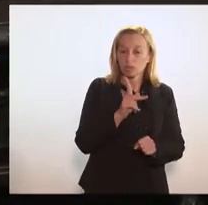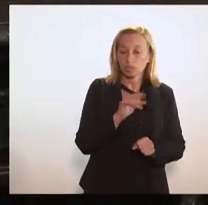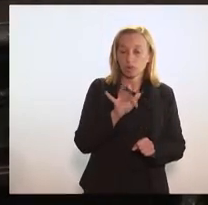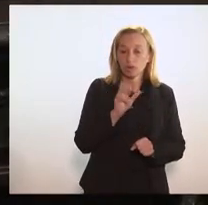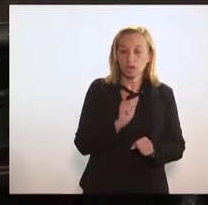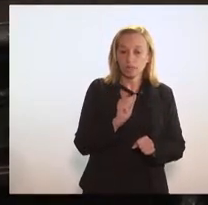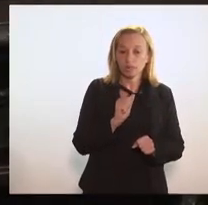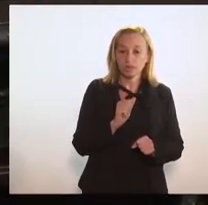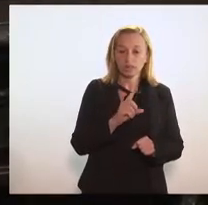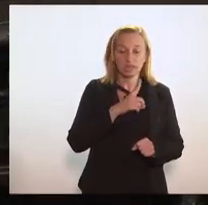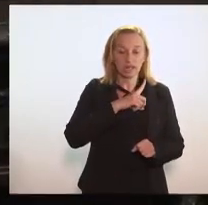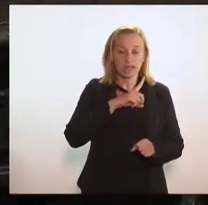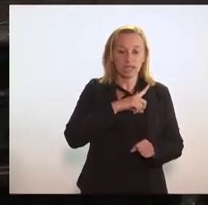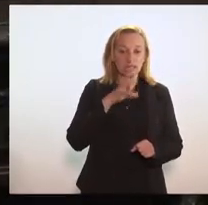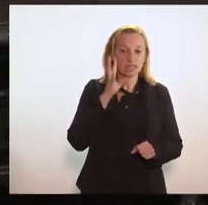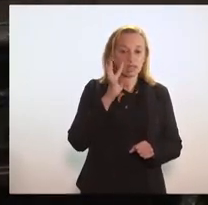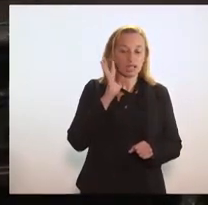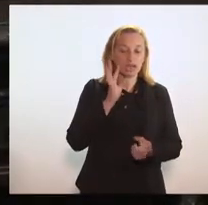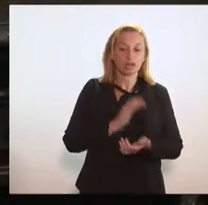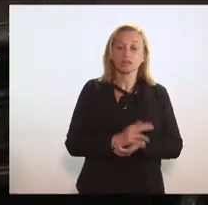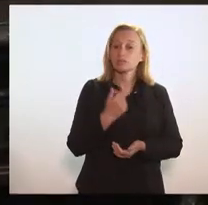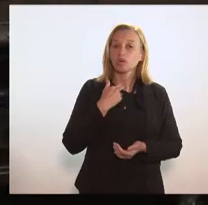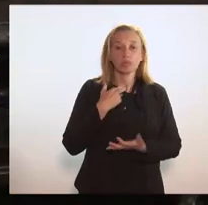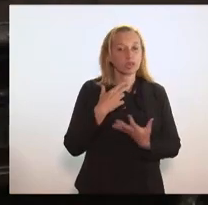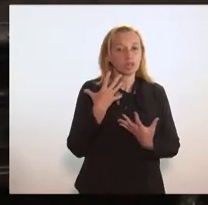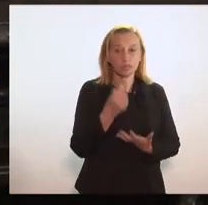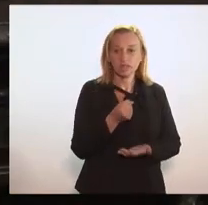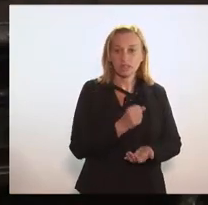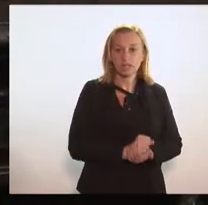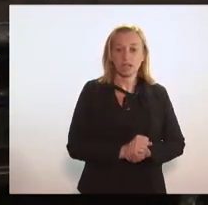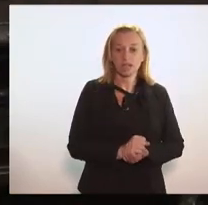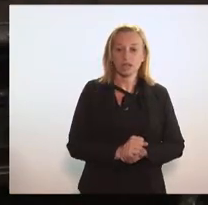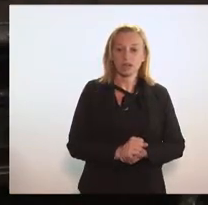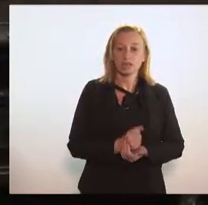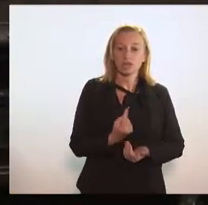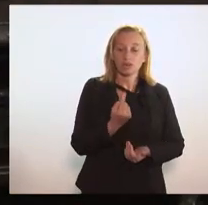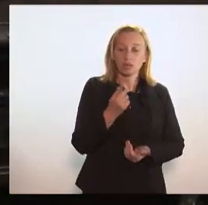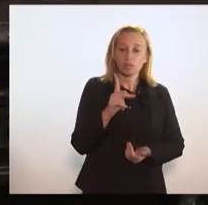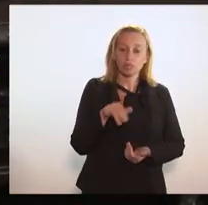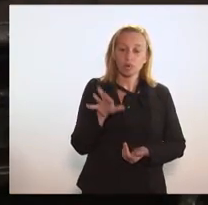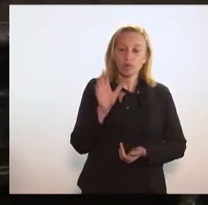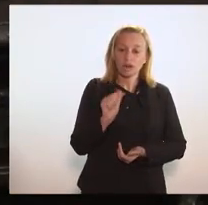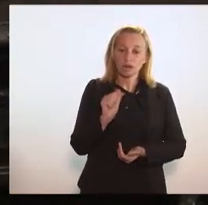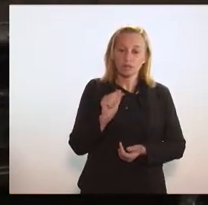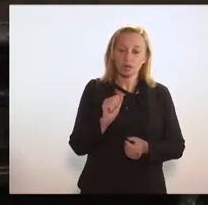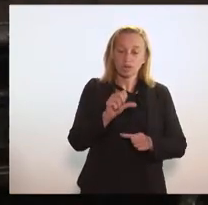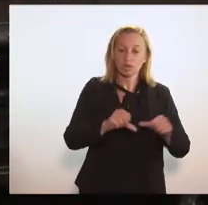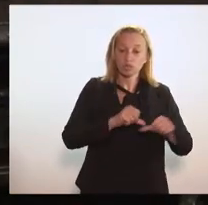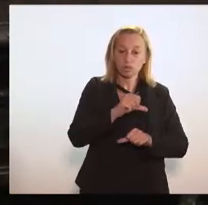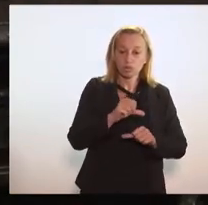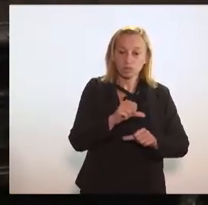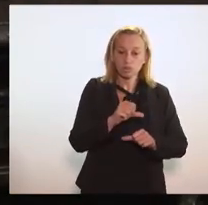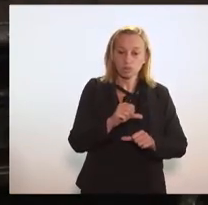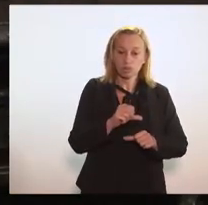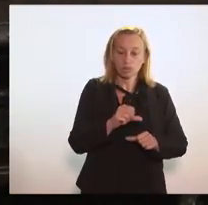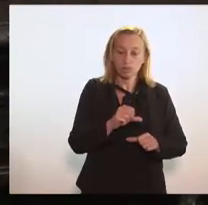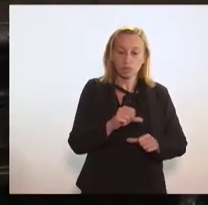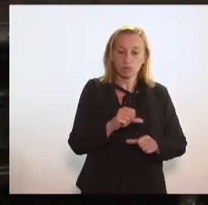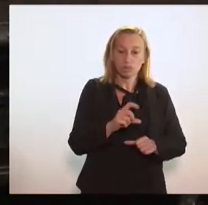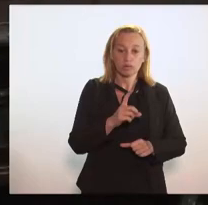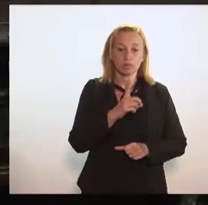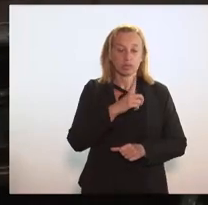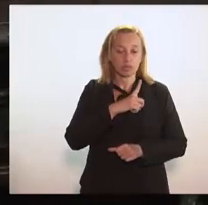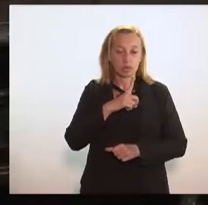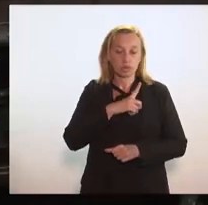legal nós não podemos permitir que o programa que mudou a cara de delegacias do Rio